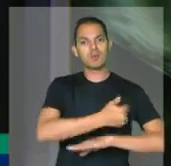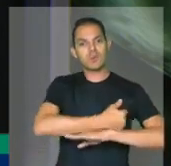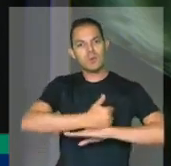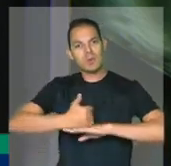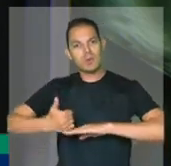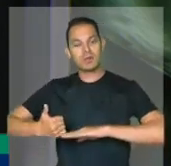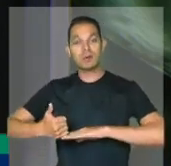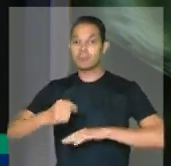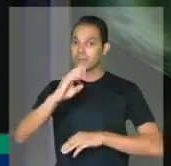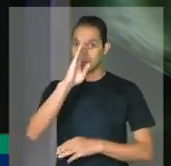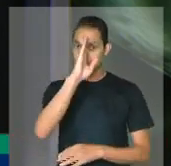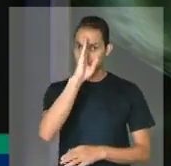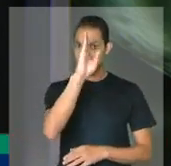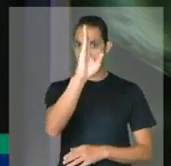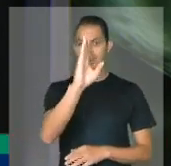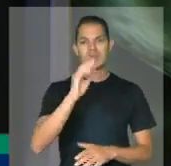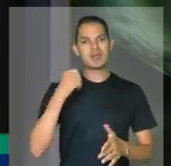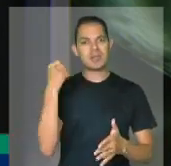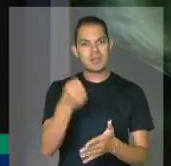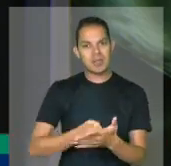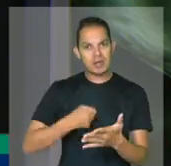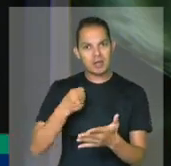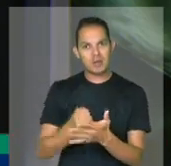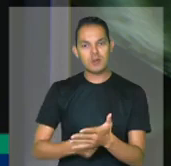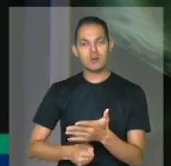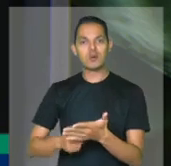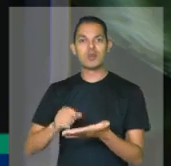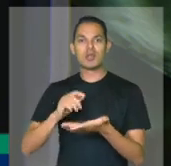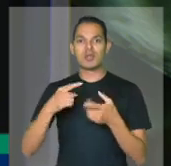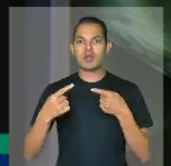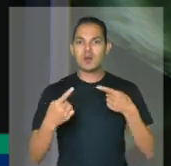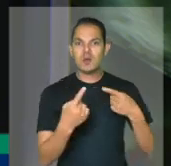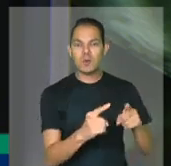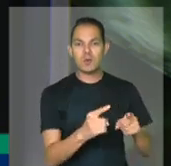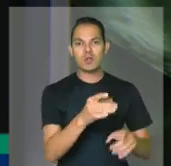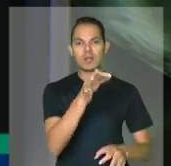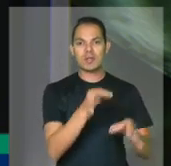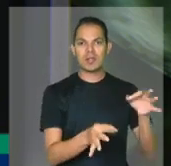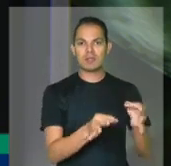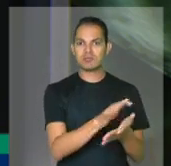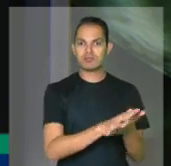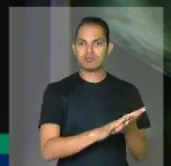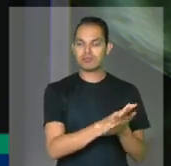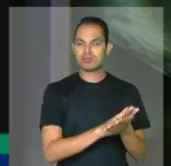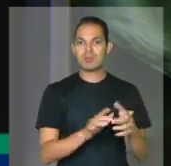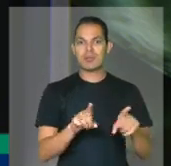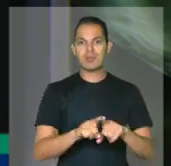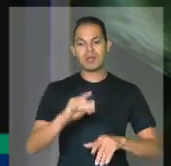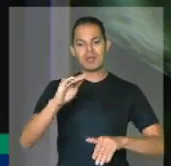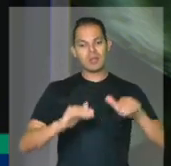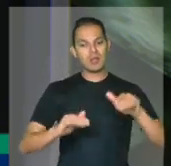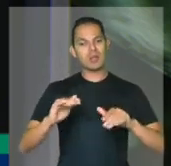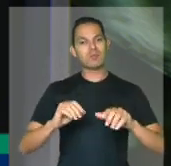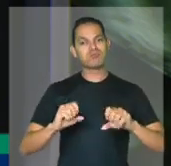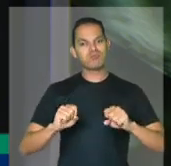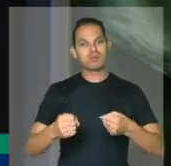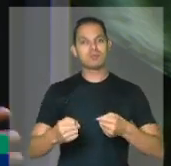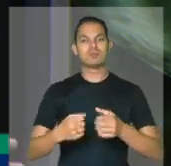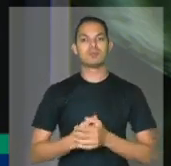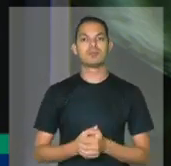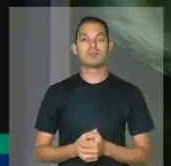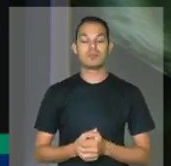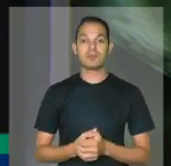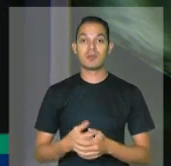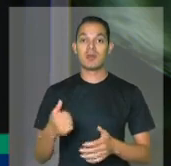moral e principalmente na luta contra as injustiças e contra as desigualdades.